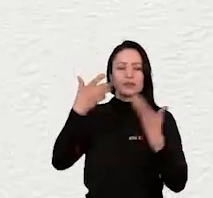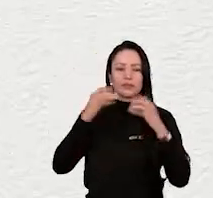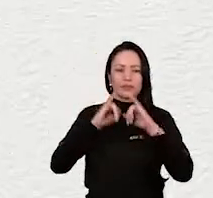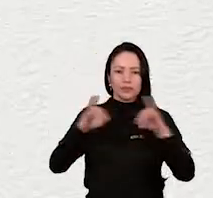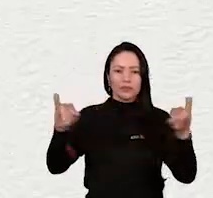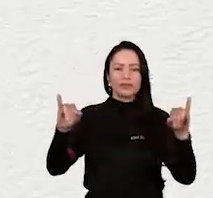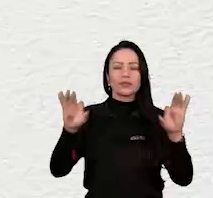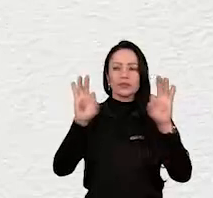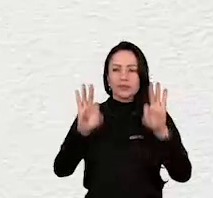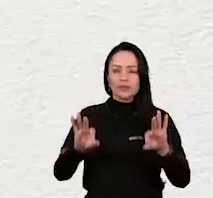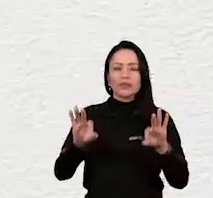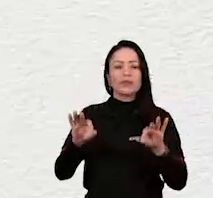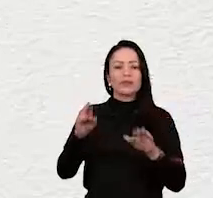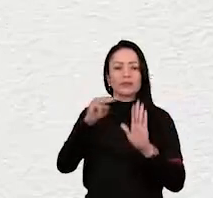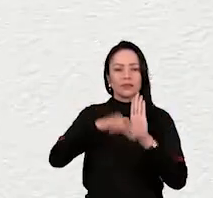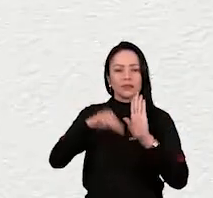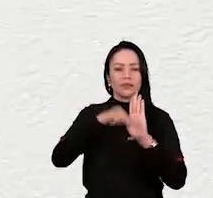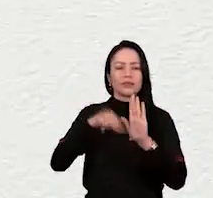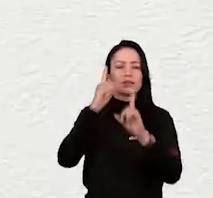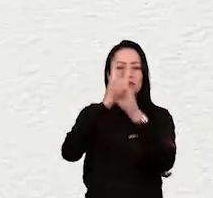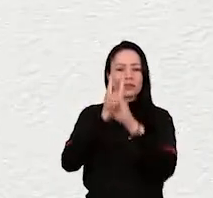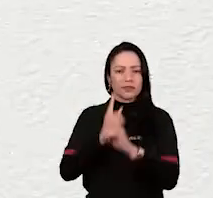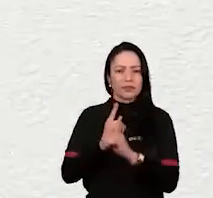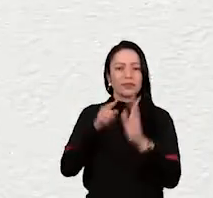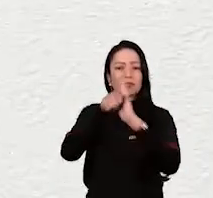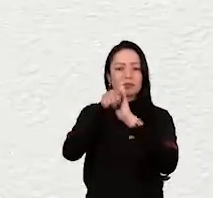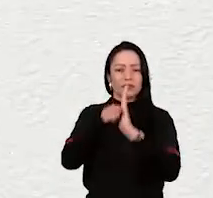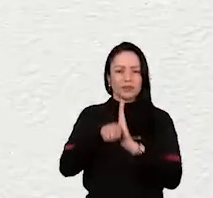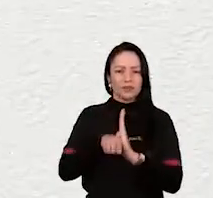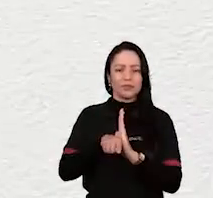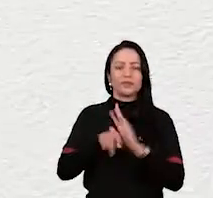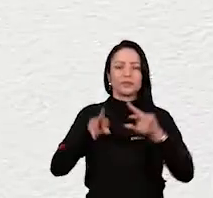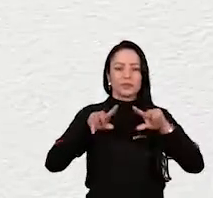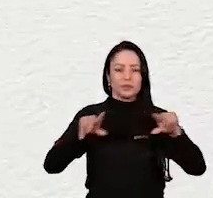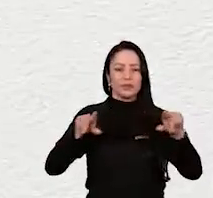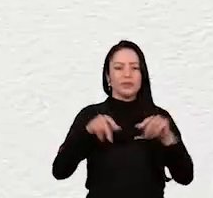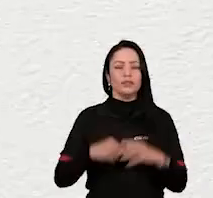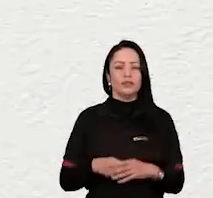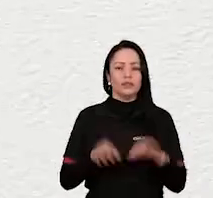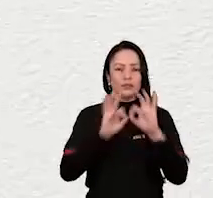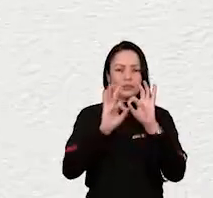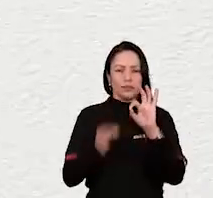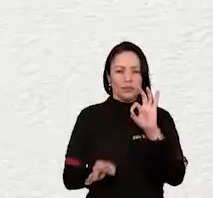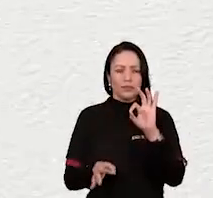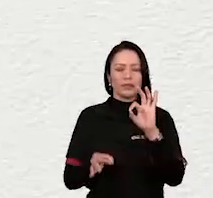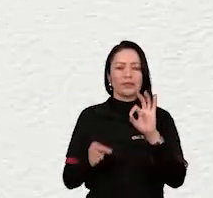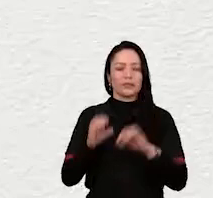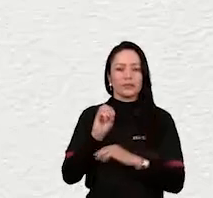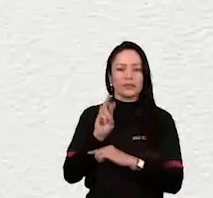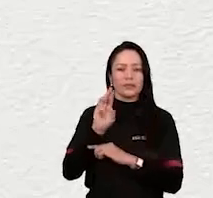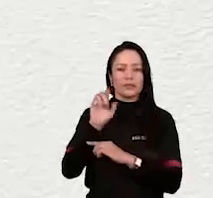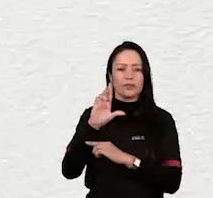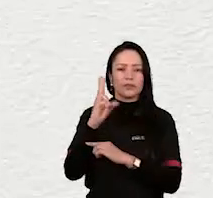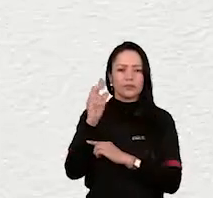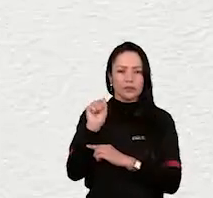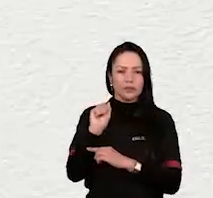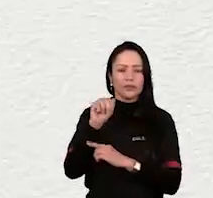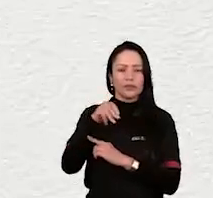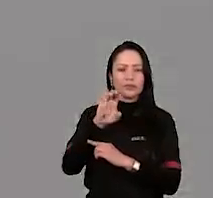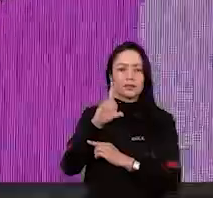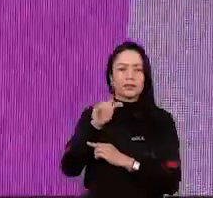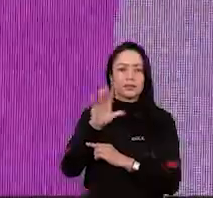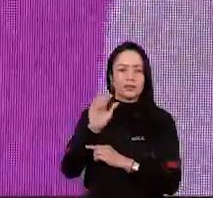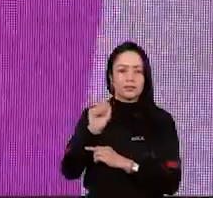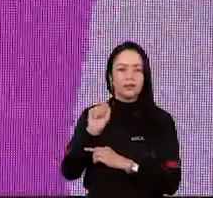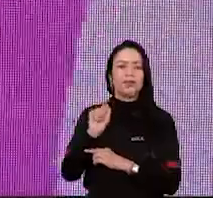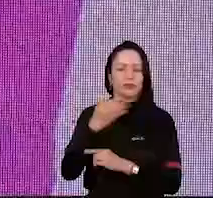passar exatamente os métodos diagnósticos, nos diferentes casos. A gente se prolongou um pouquinho na orelha média interna, porque é uma paixão que a